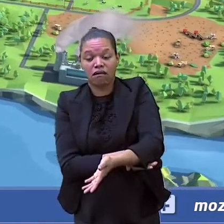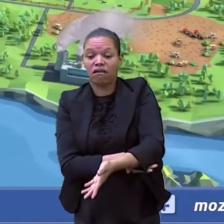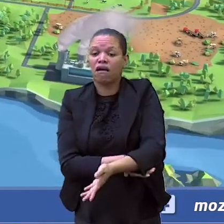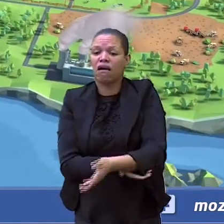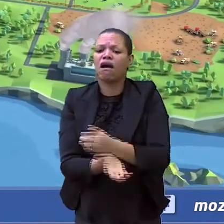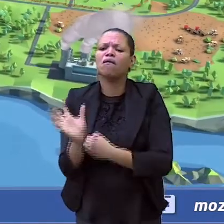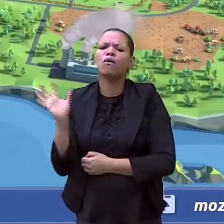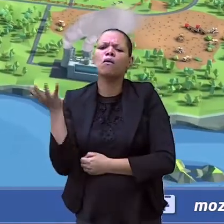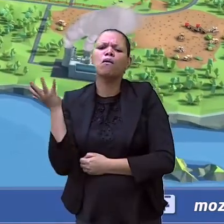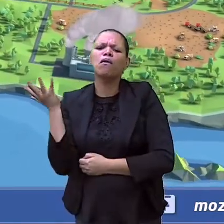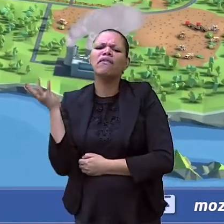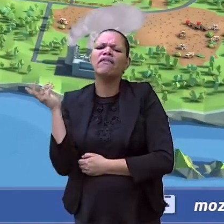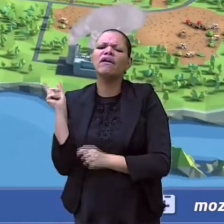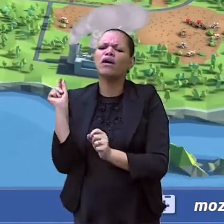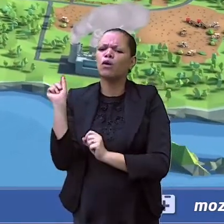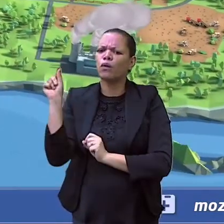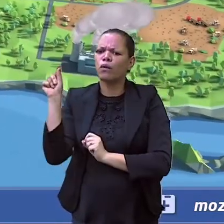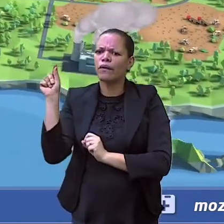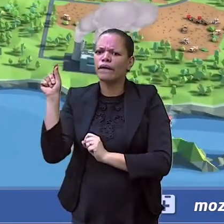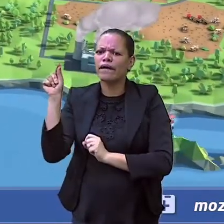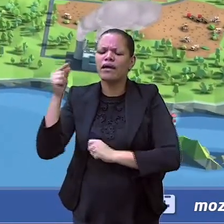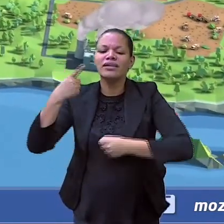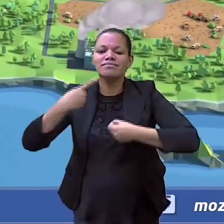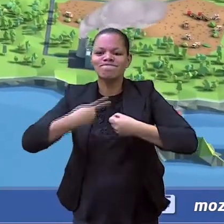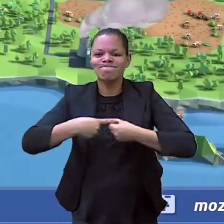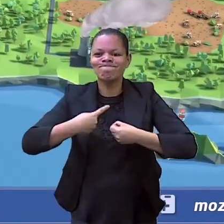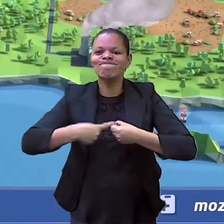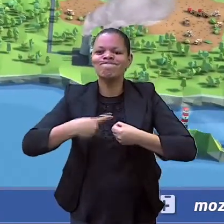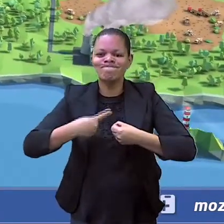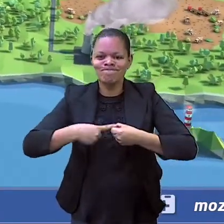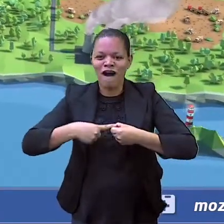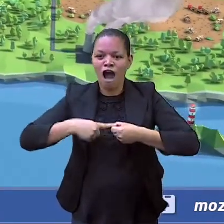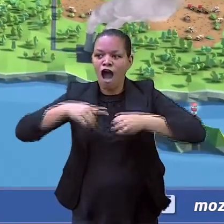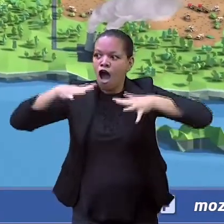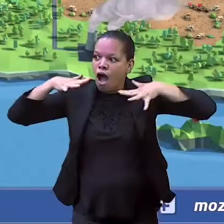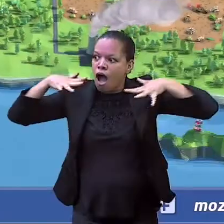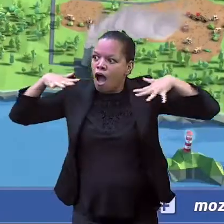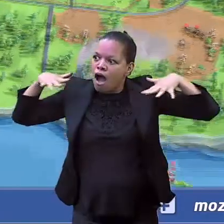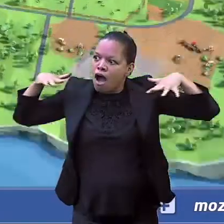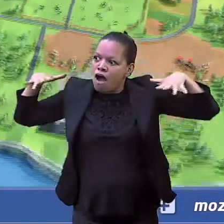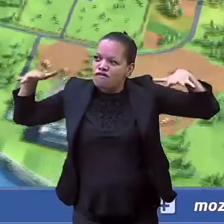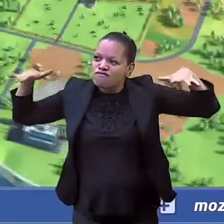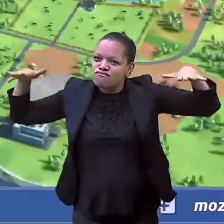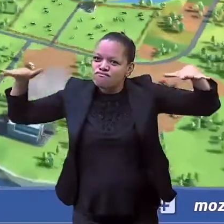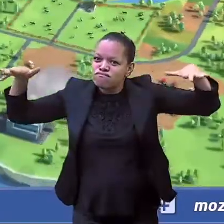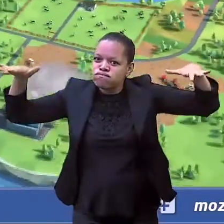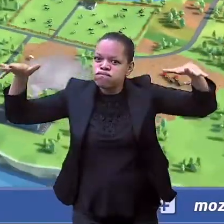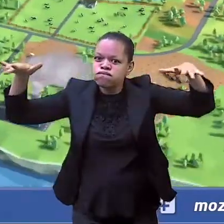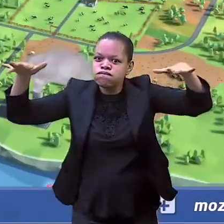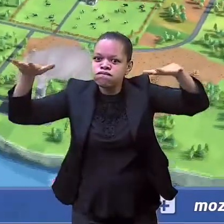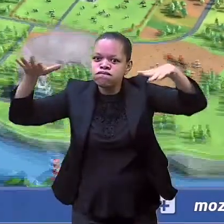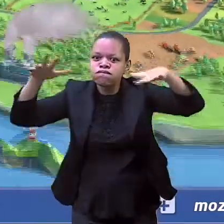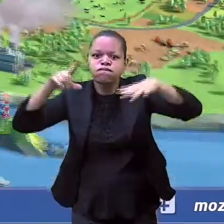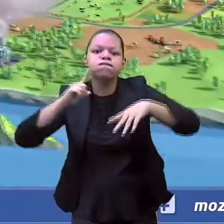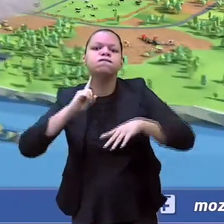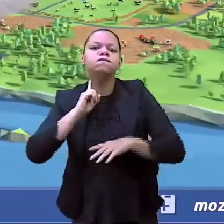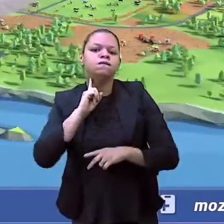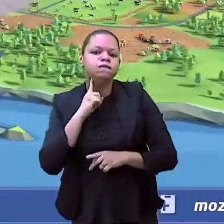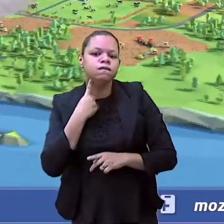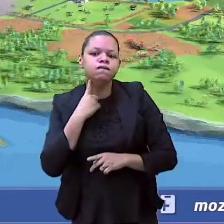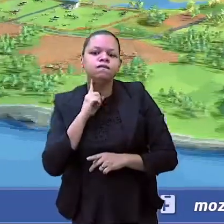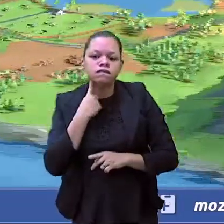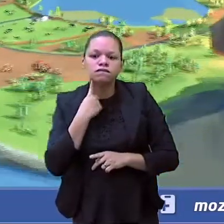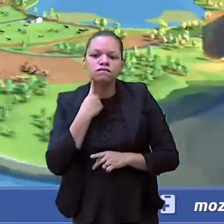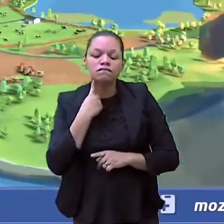vai ficar totalmente poluída. Agora nós temos a poluição industrial. Aqui